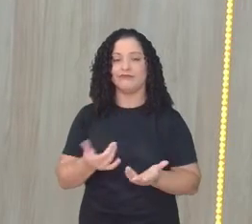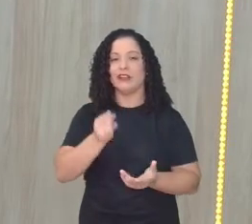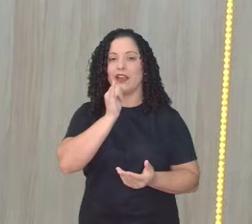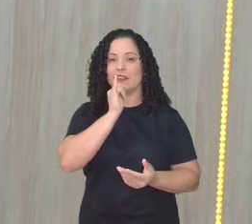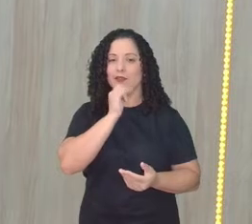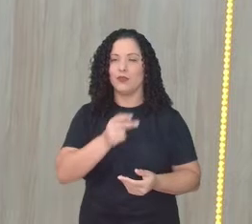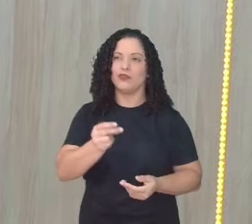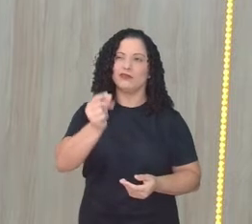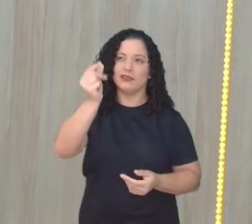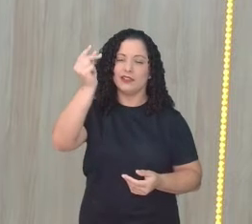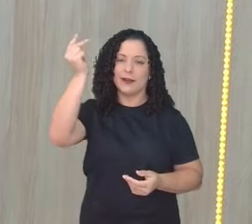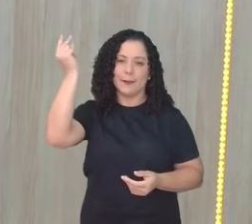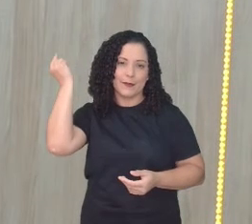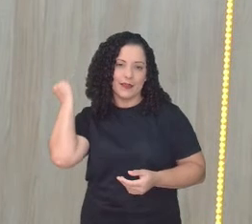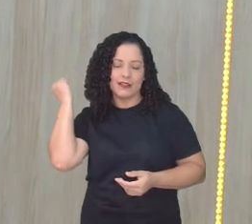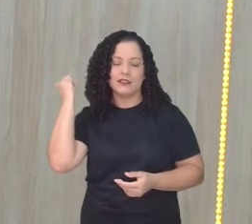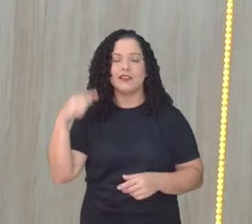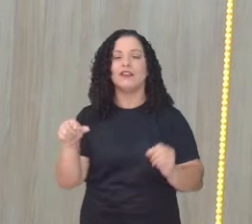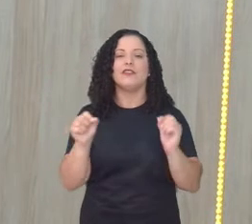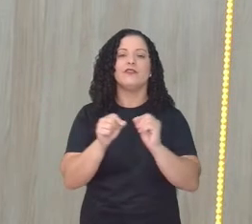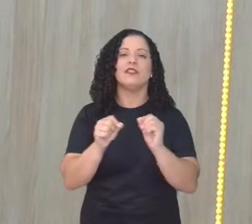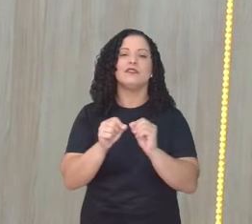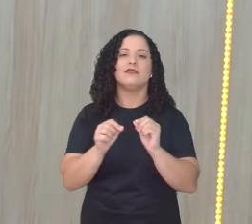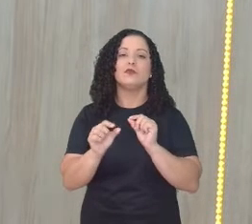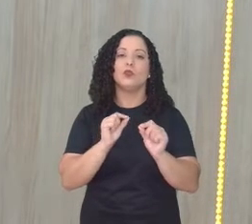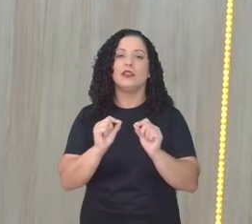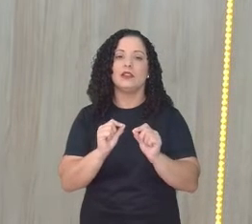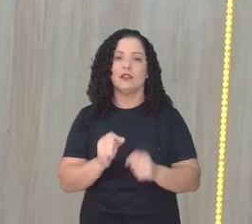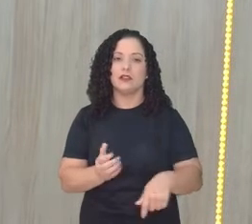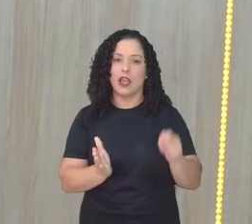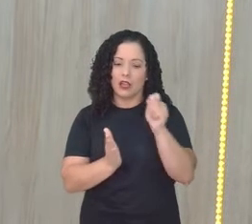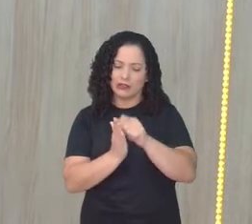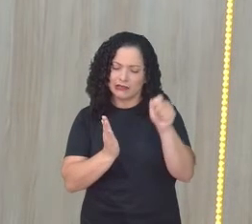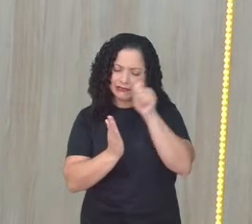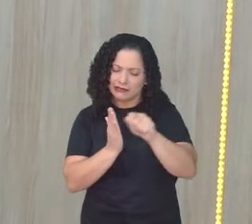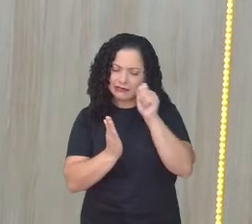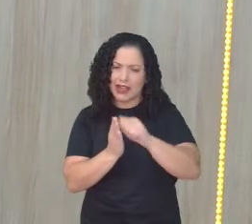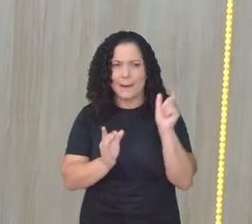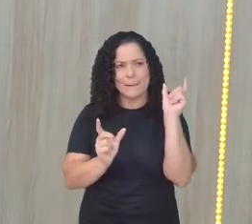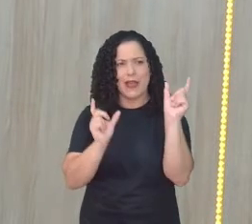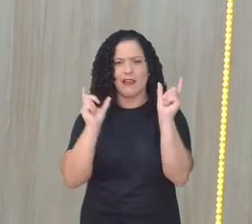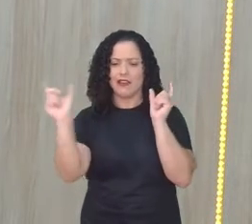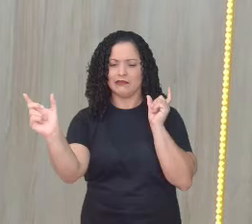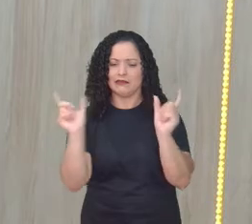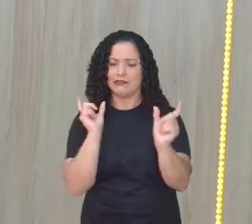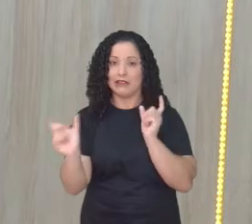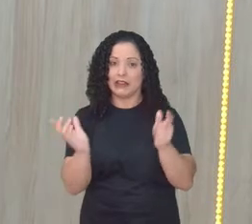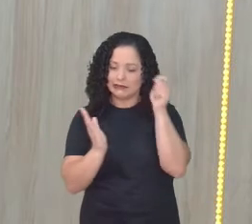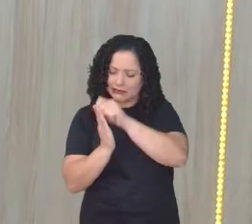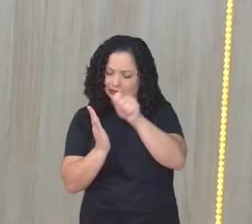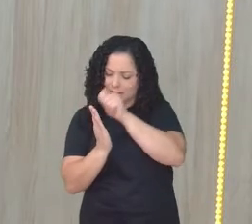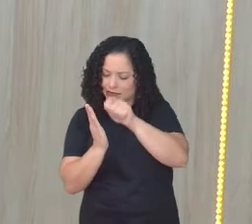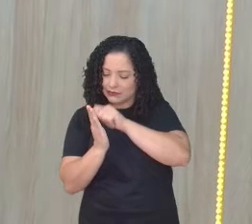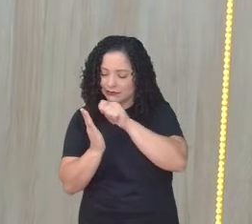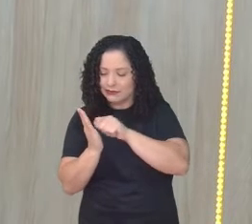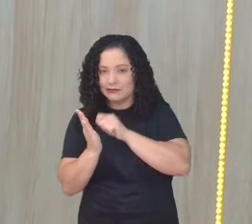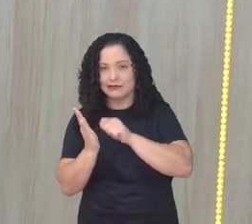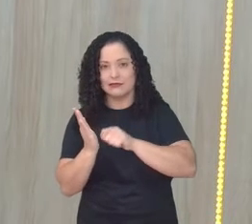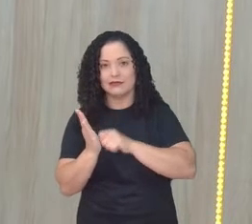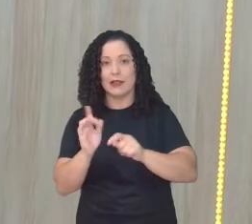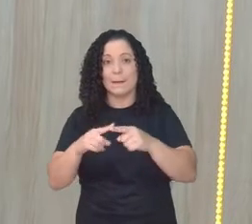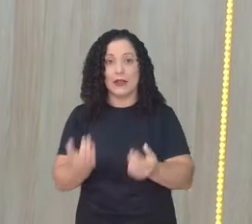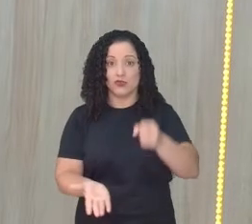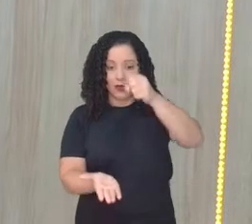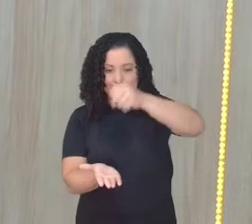antigamente você produzia um livro, né, fazendo a cópia palavra por palavra, escrito manualmente. Com a imprensa,